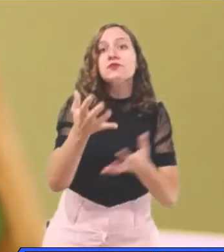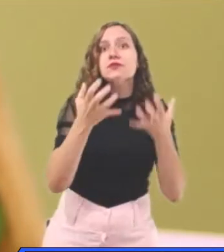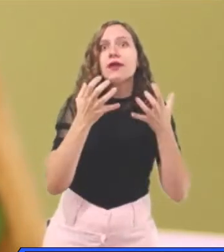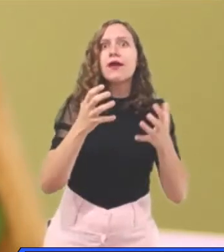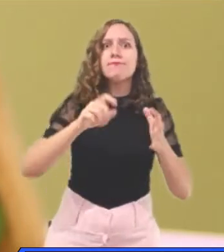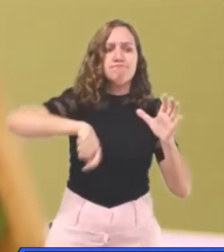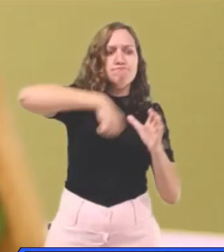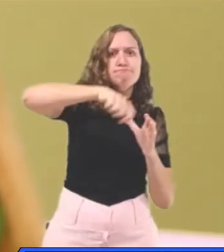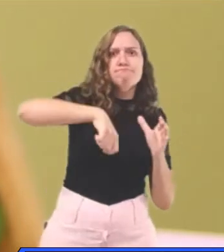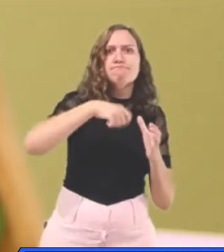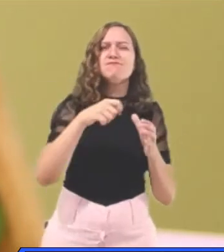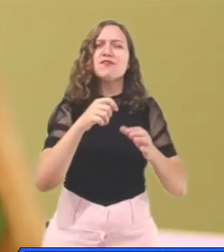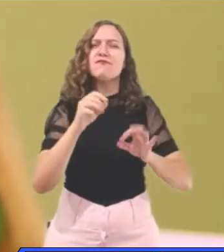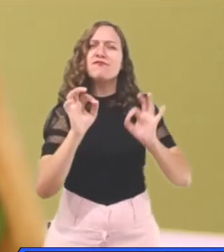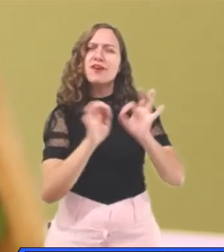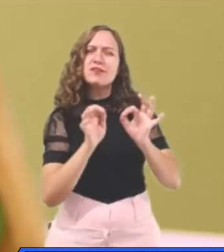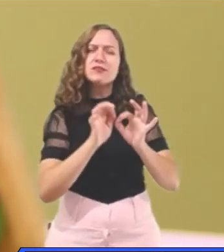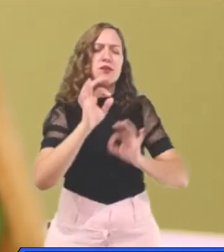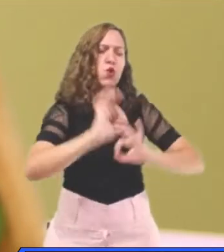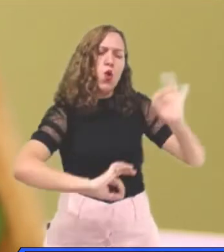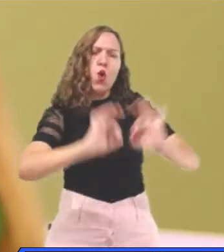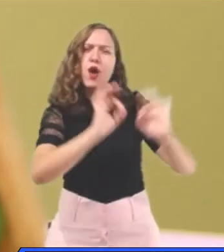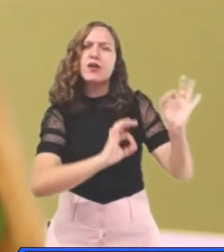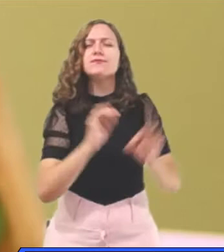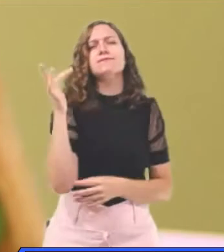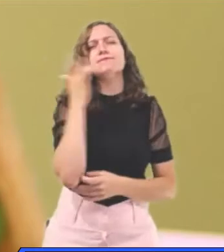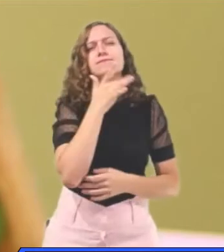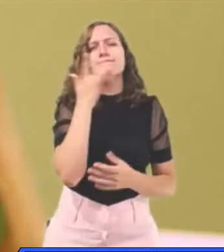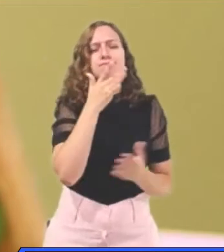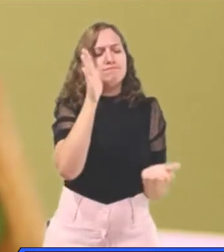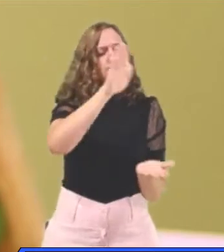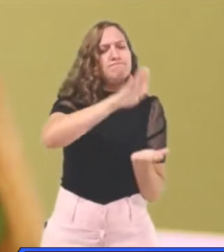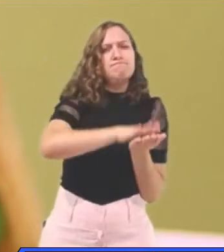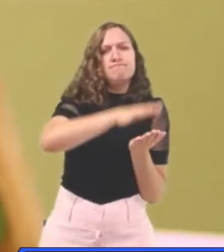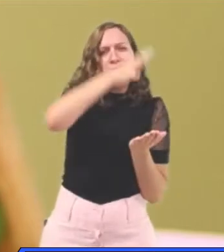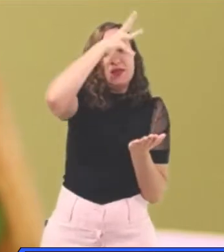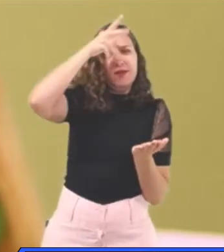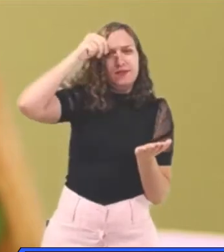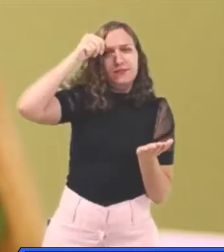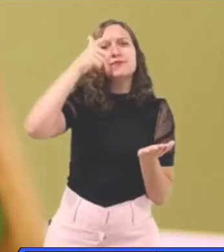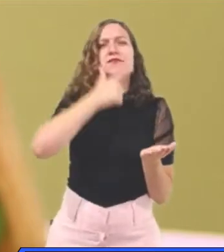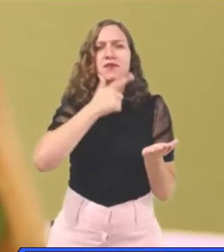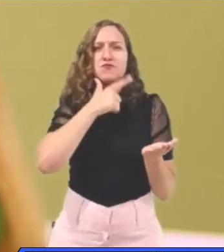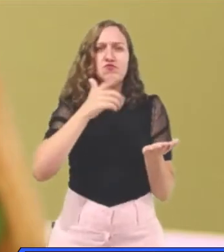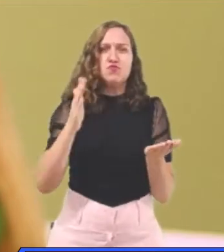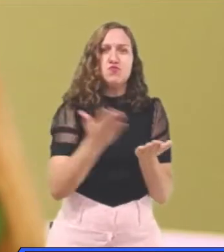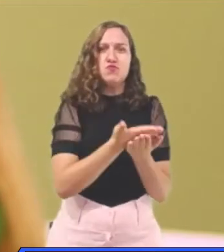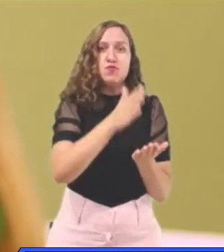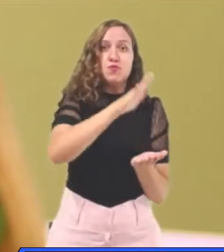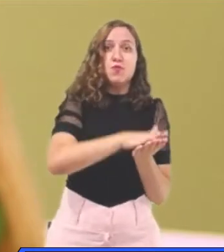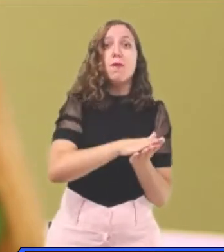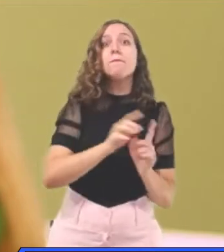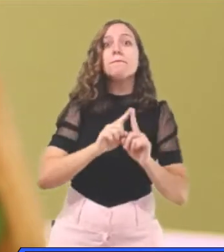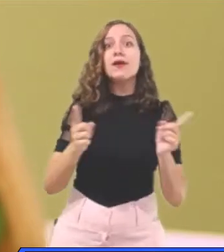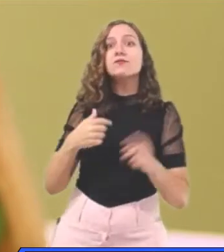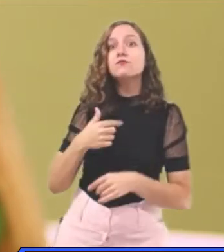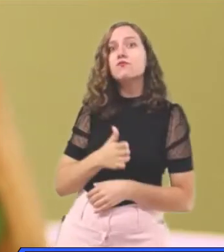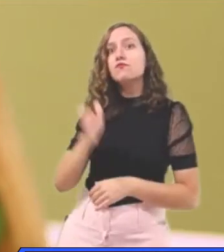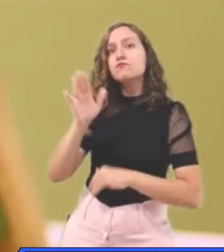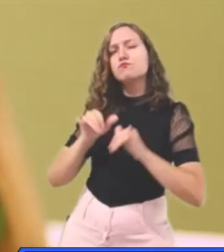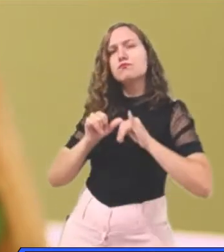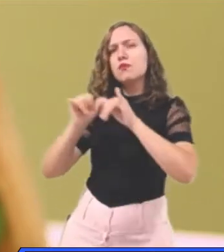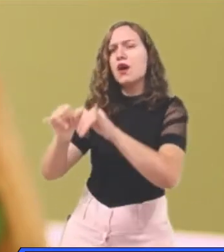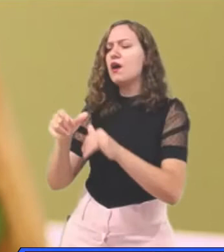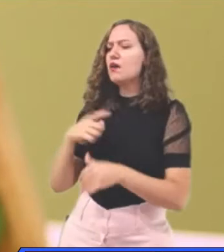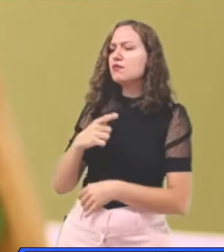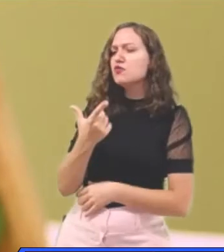mussarela. Você vai lá no mercado, só que lá no mercado estão vendendo só o pacotinho de 200 gramas, a um preço